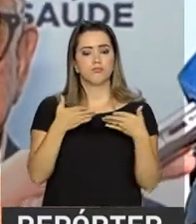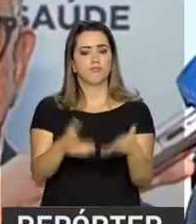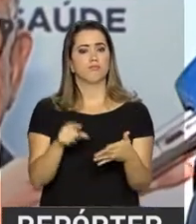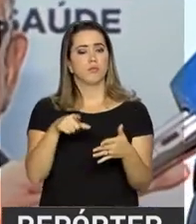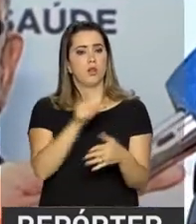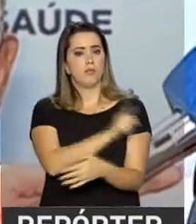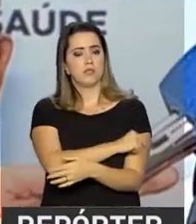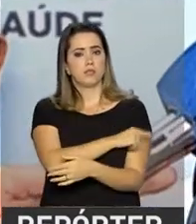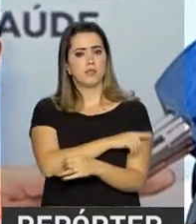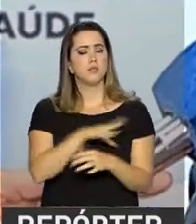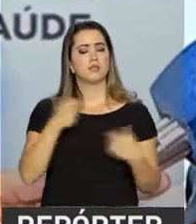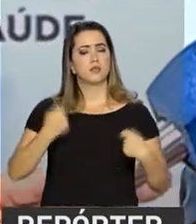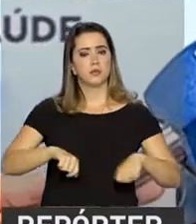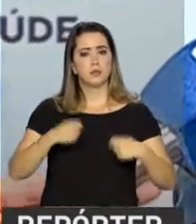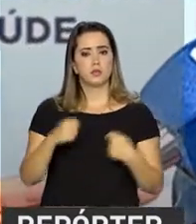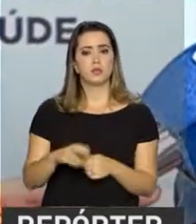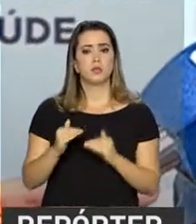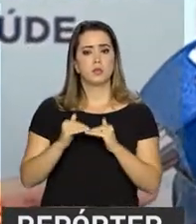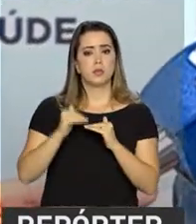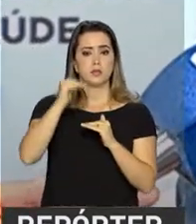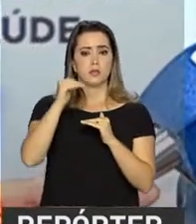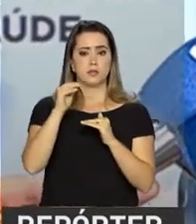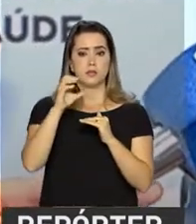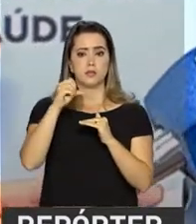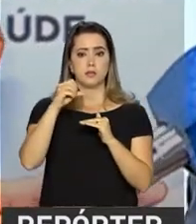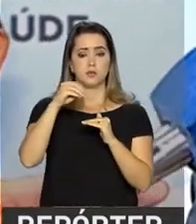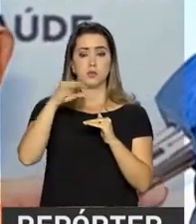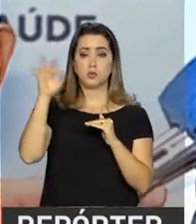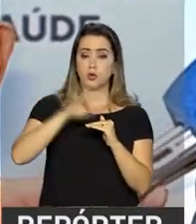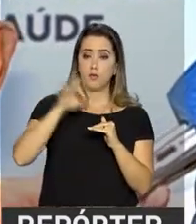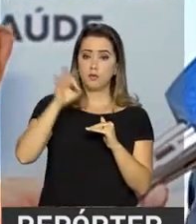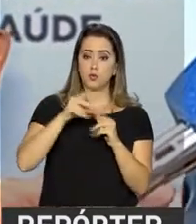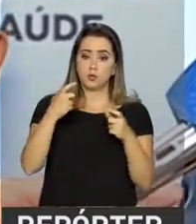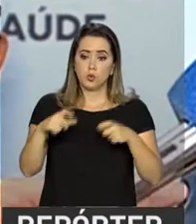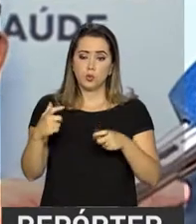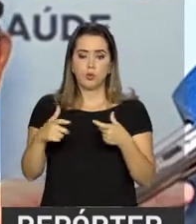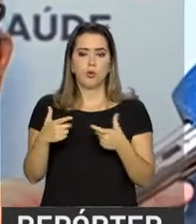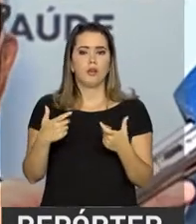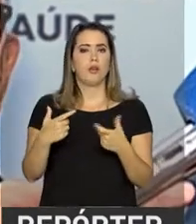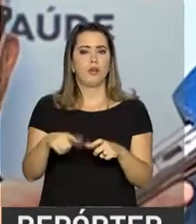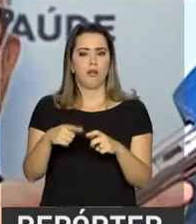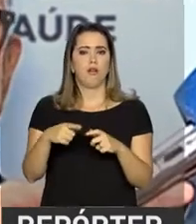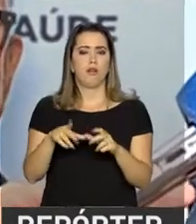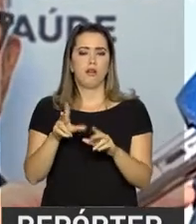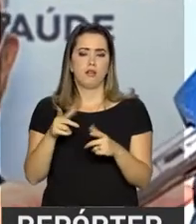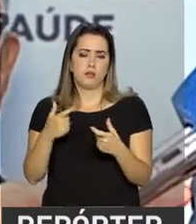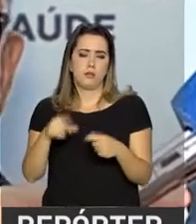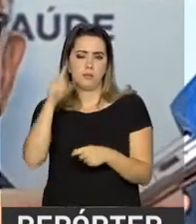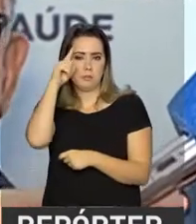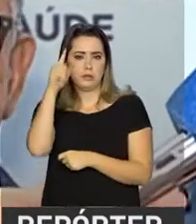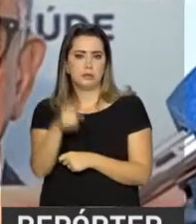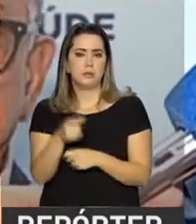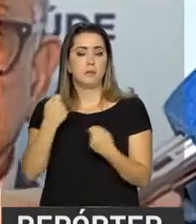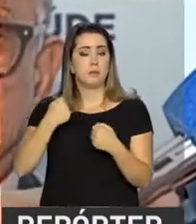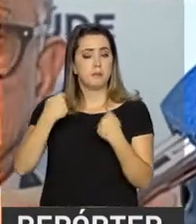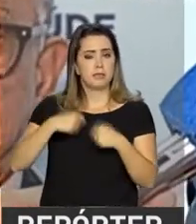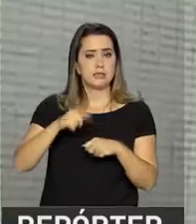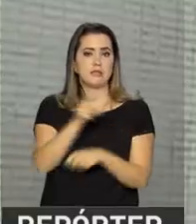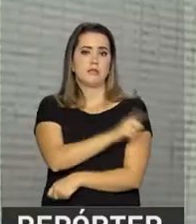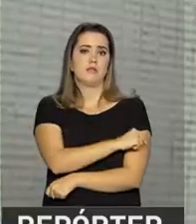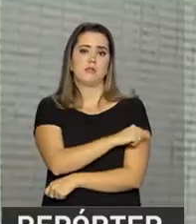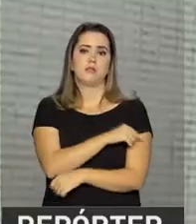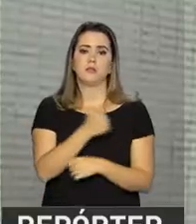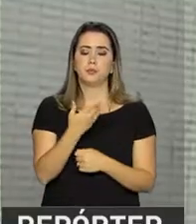vacinal prevista e acima de 90 por cento nessas áreas onde as vigilâncias estaduais determinar o que deve haver vacinação